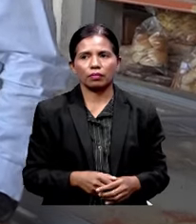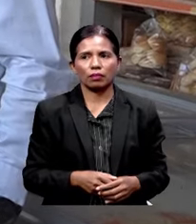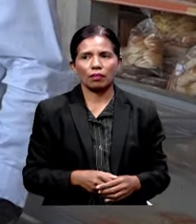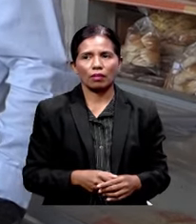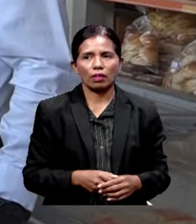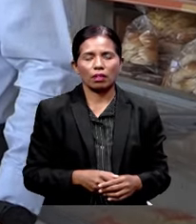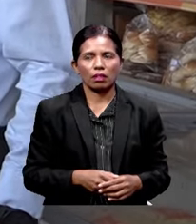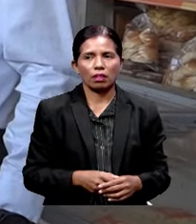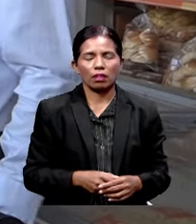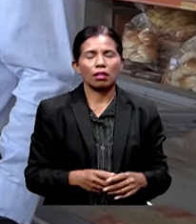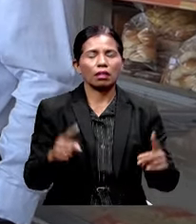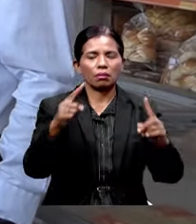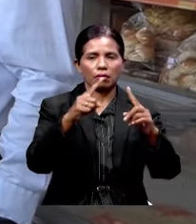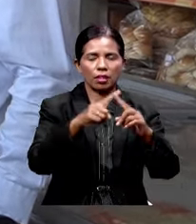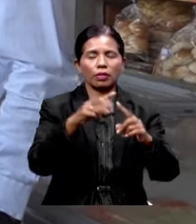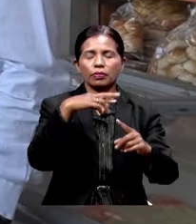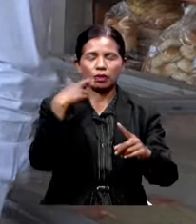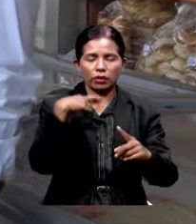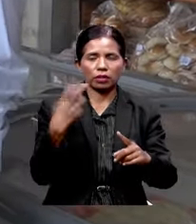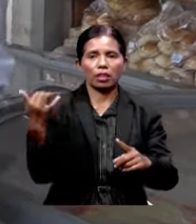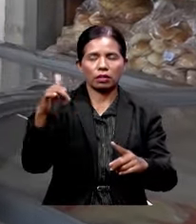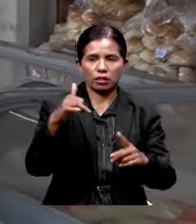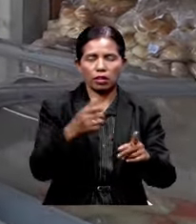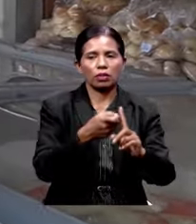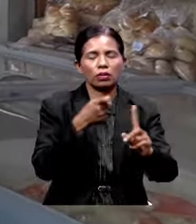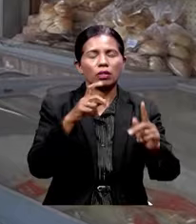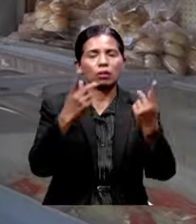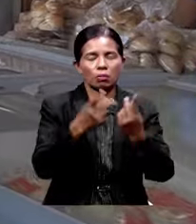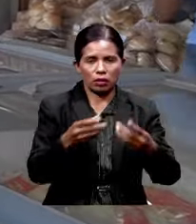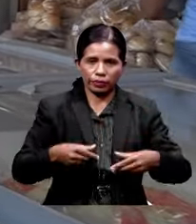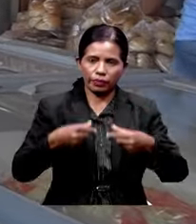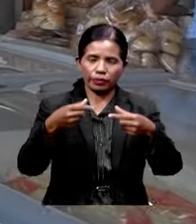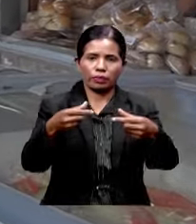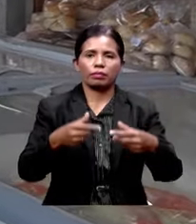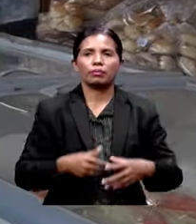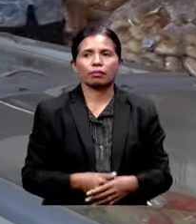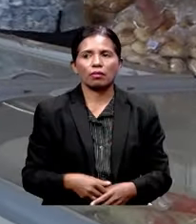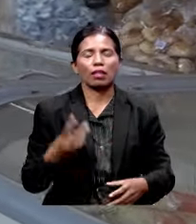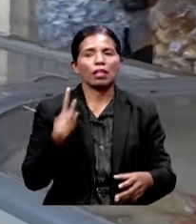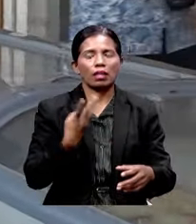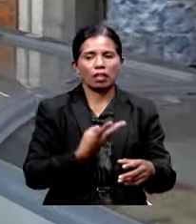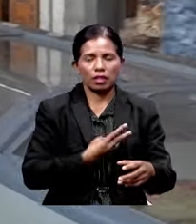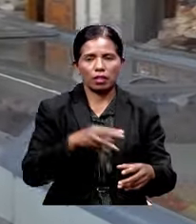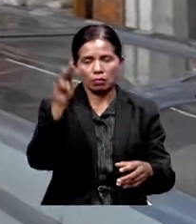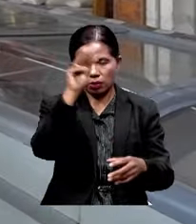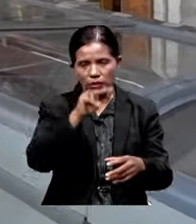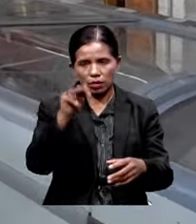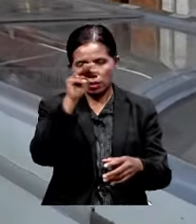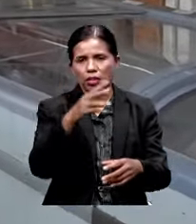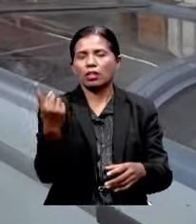toneladas na BMA ka usi kada kompanyia fo sayonan. Ne be ita monitoriza na fate ni